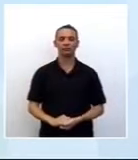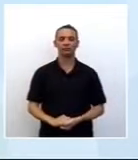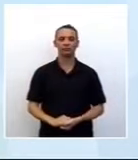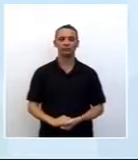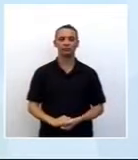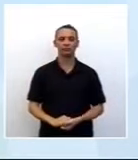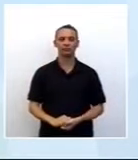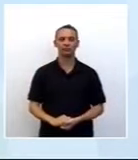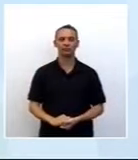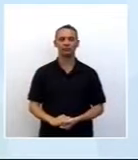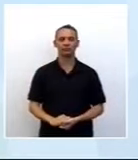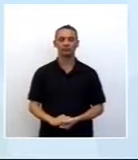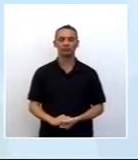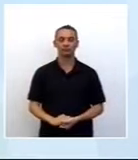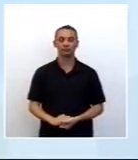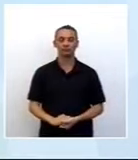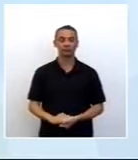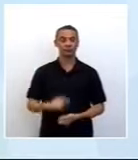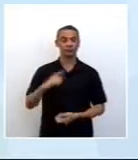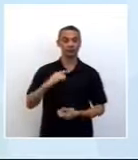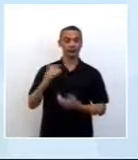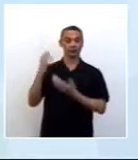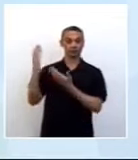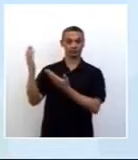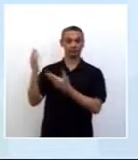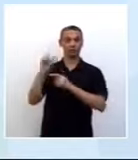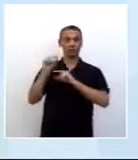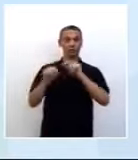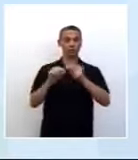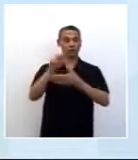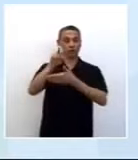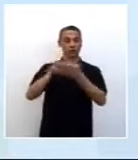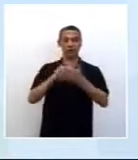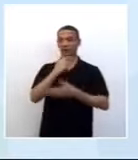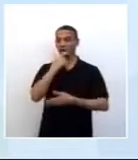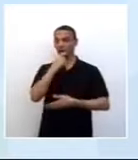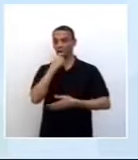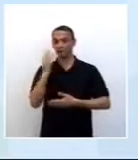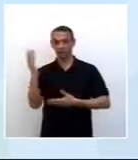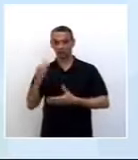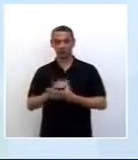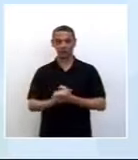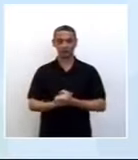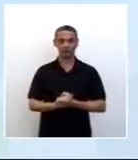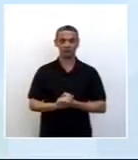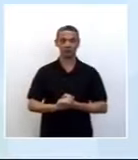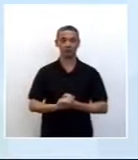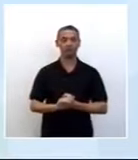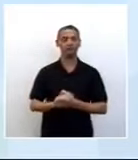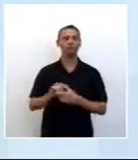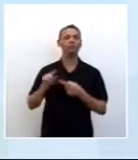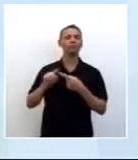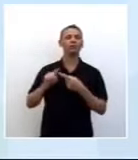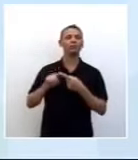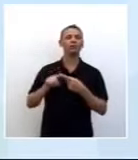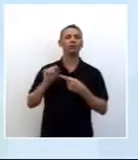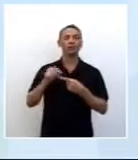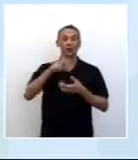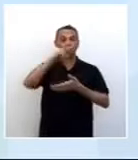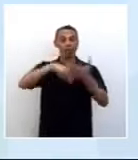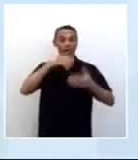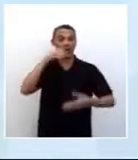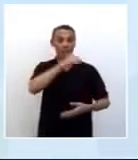chow-chow e nós temos ali na no nosso slide né esquina em todo mundo lembra o que é o Skinny aquela leitura